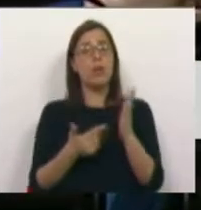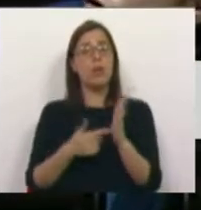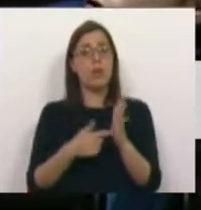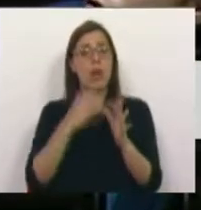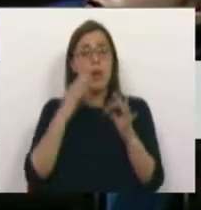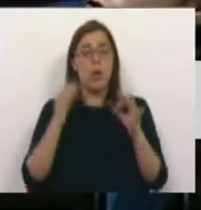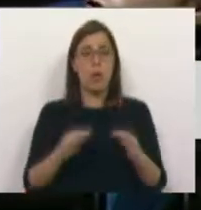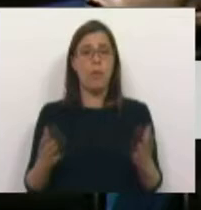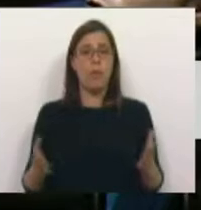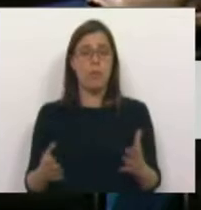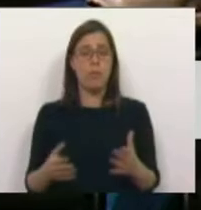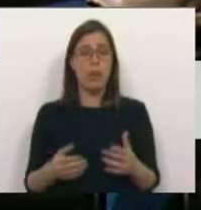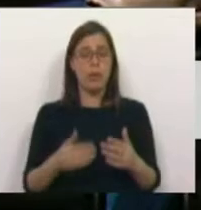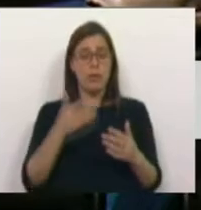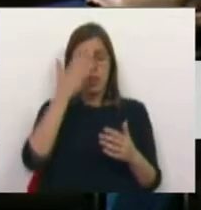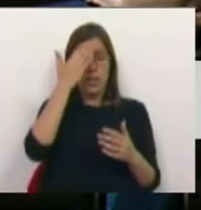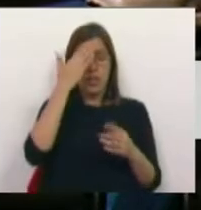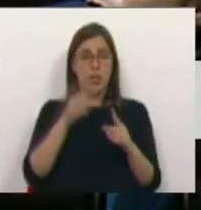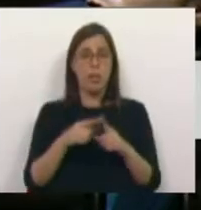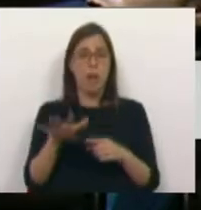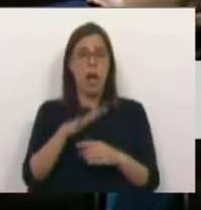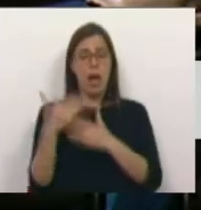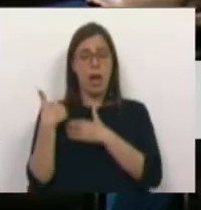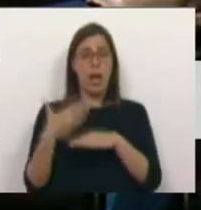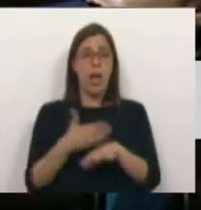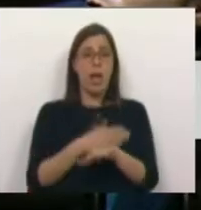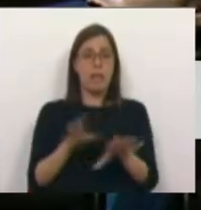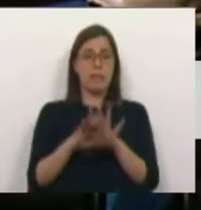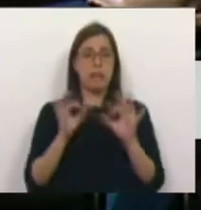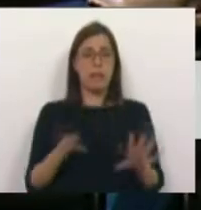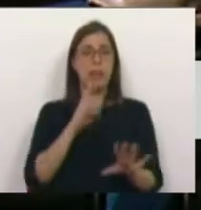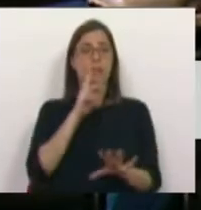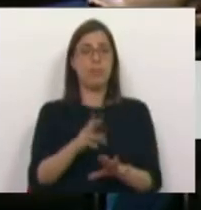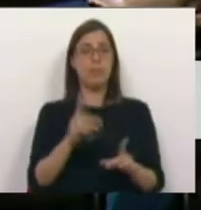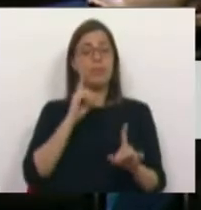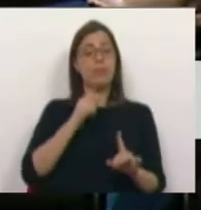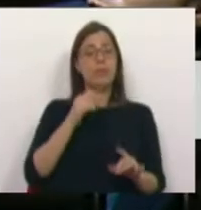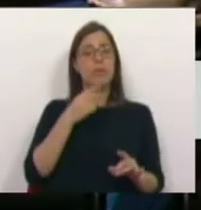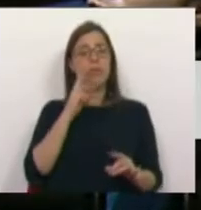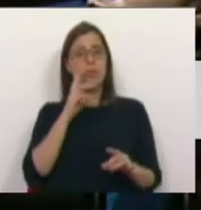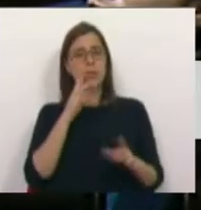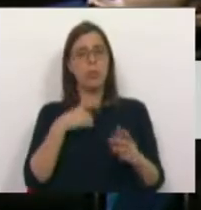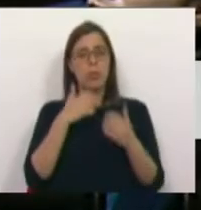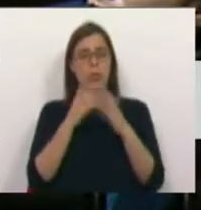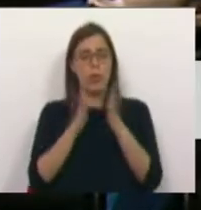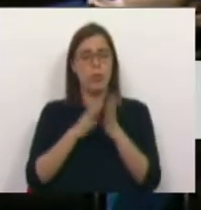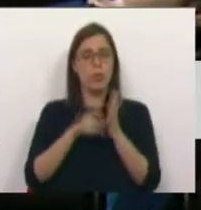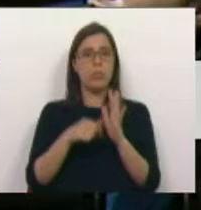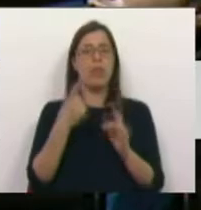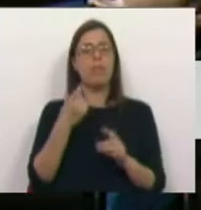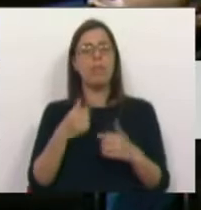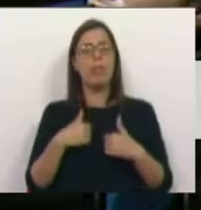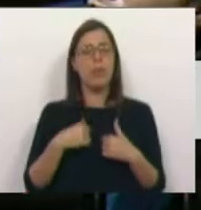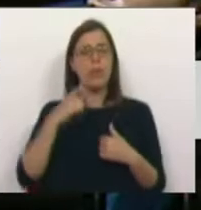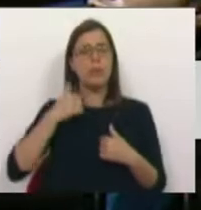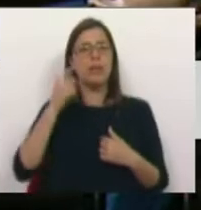Constitucional confirmar, assim entendemos, a sua jurisprudência anterior. Sobram essencialmente, e perdoarão que não me refira a todos os projetos, sobram para